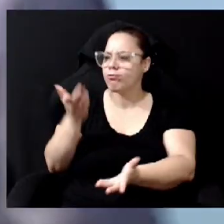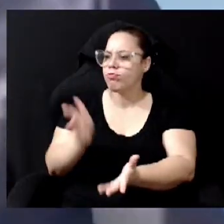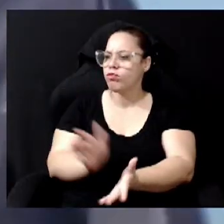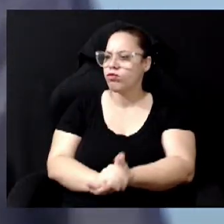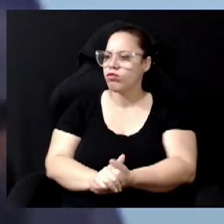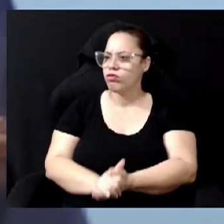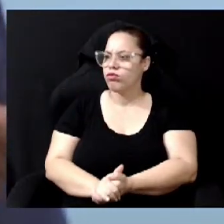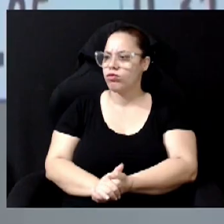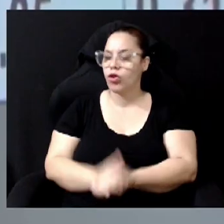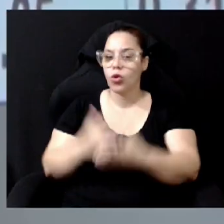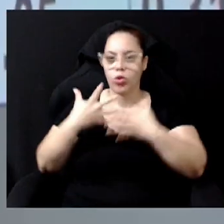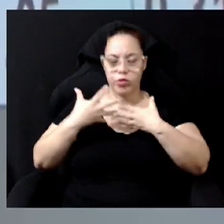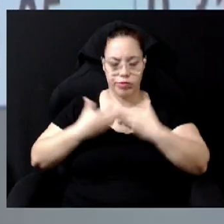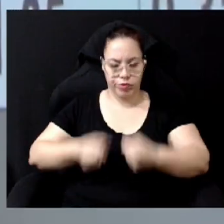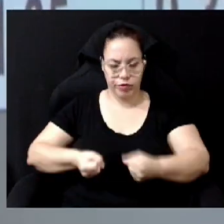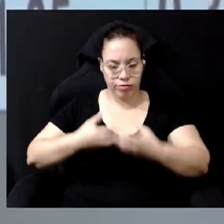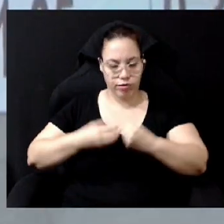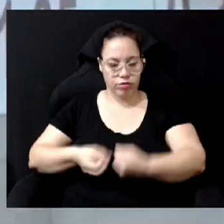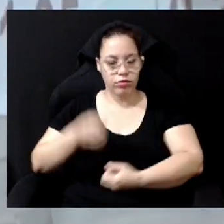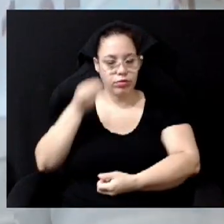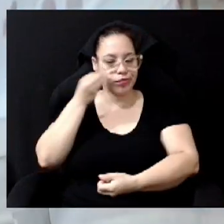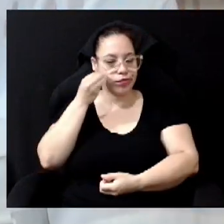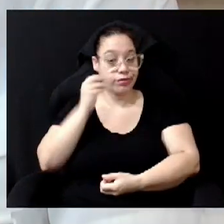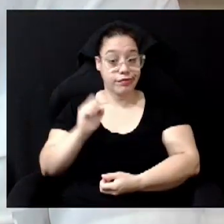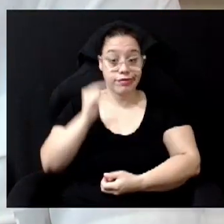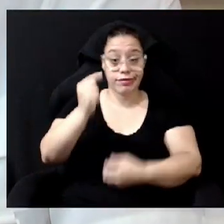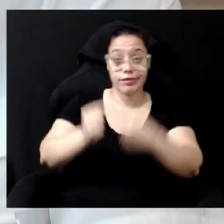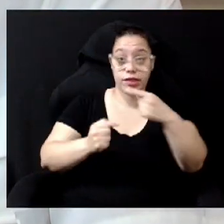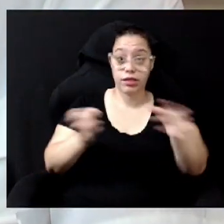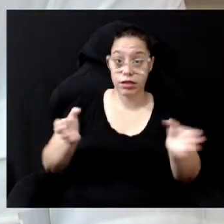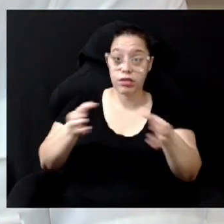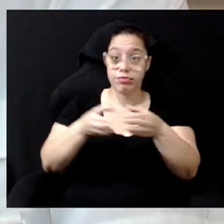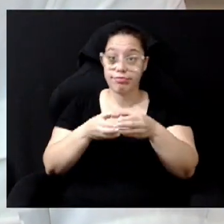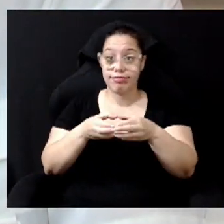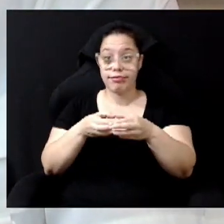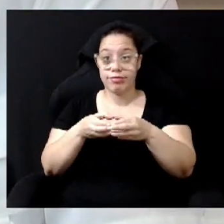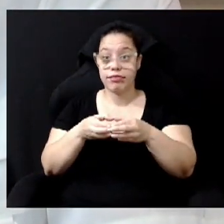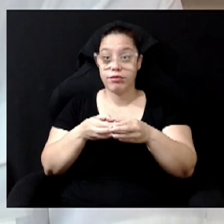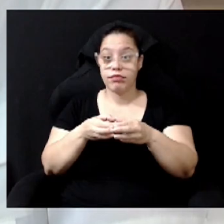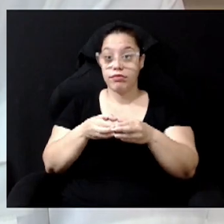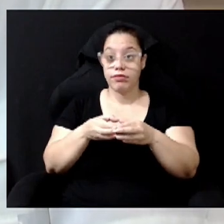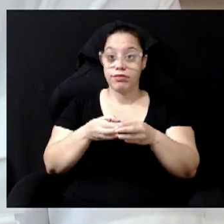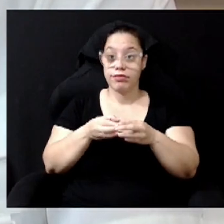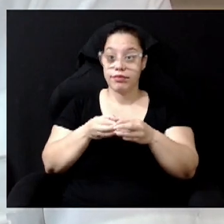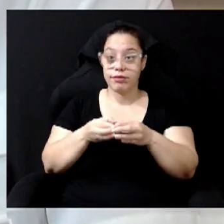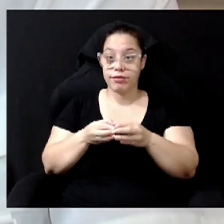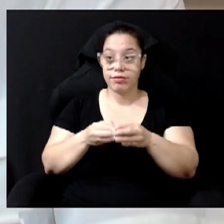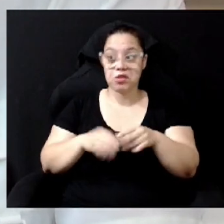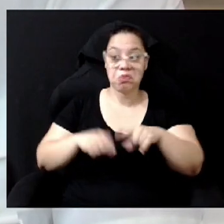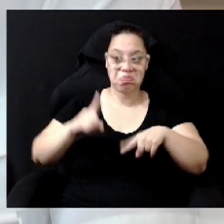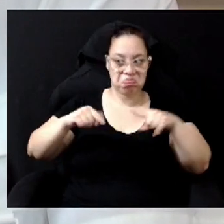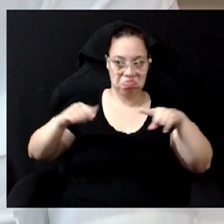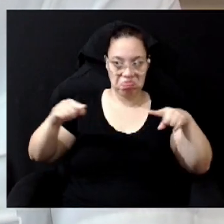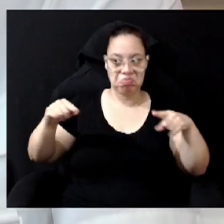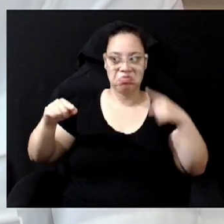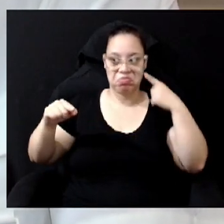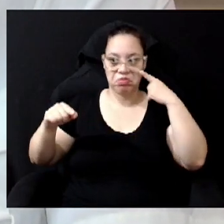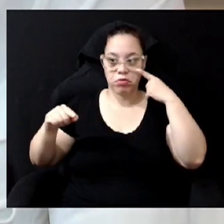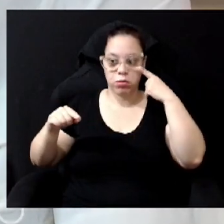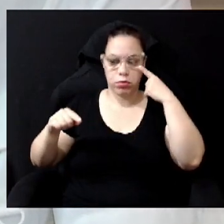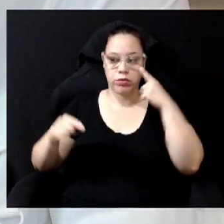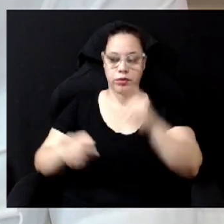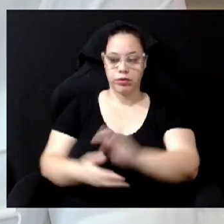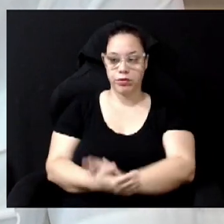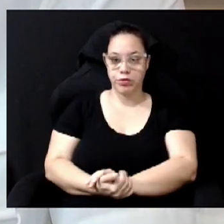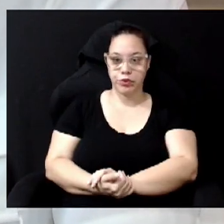absorve muito da experiência das outras pessoas na nossa equipe, né? Então, eu acho que quanto mais diversidade a gente traz, quanto mais pessoas